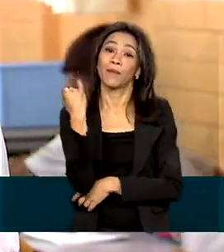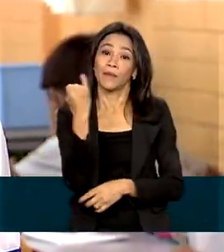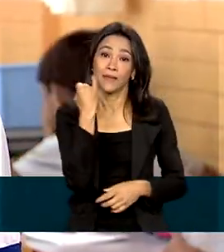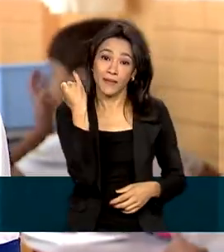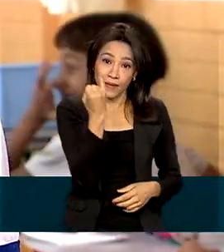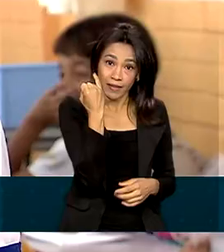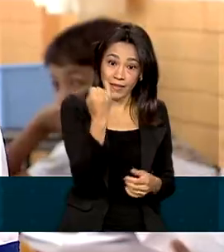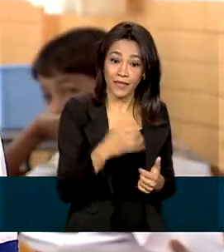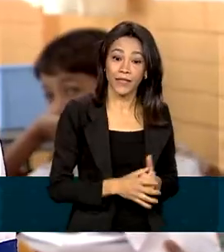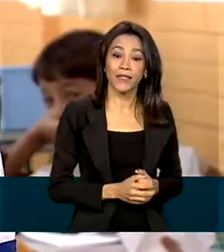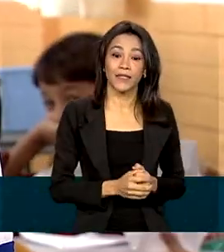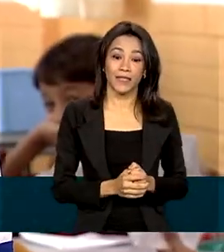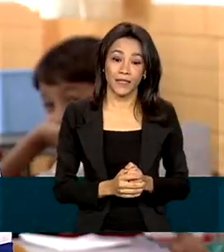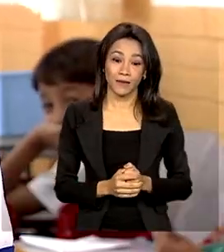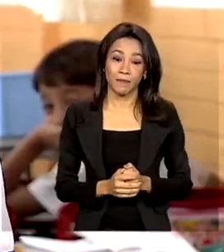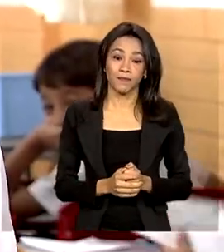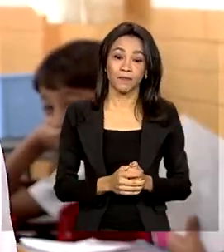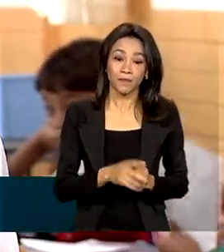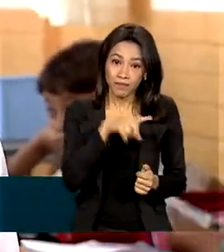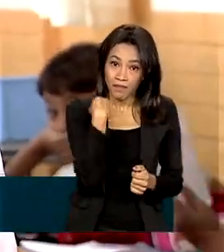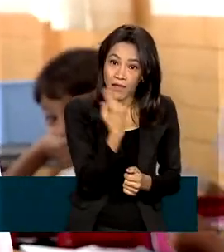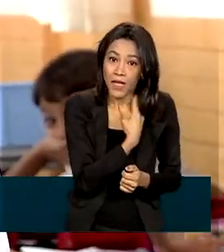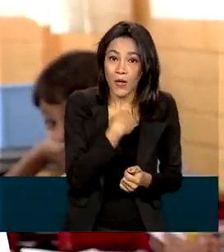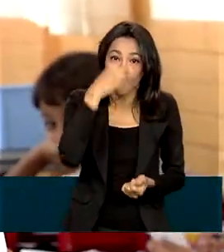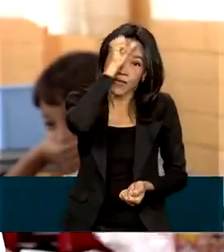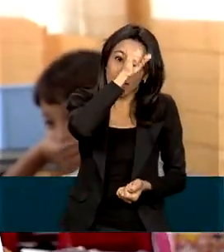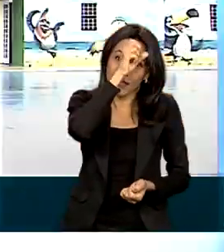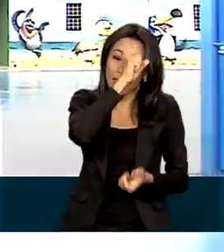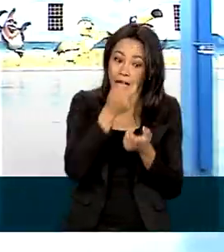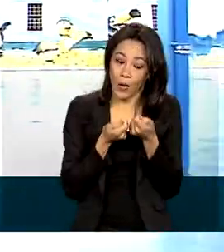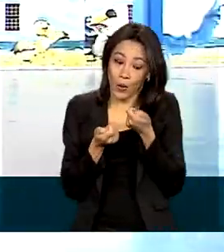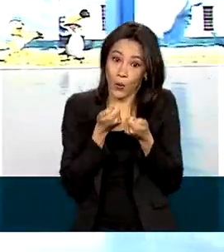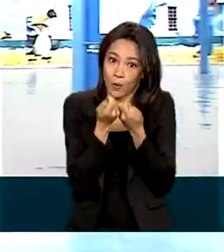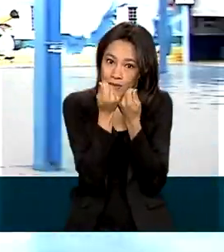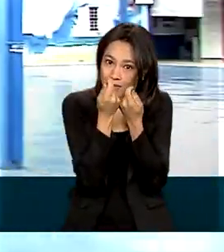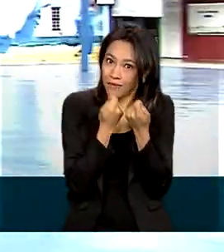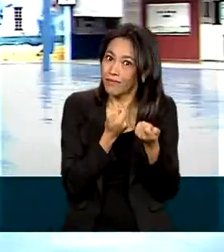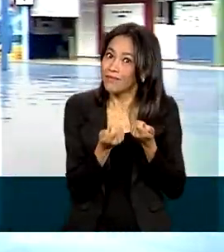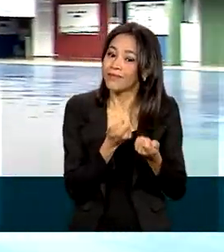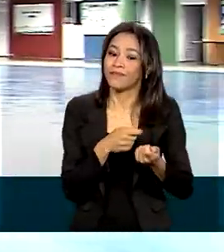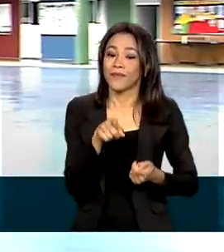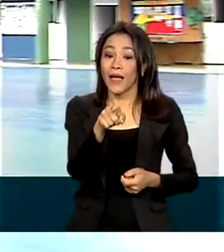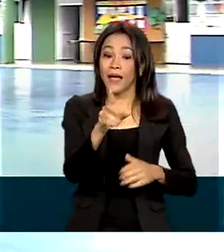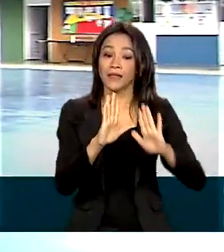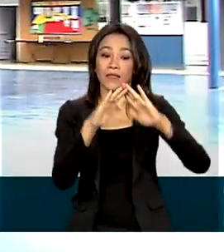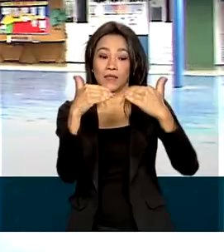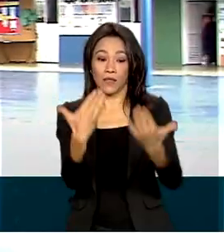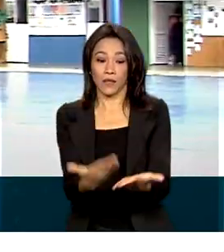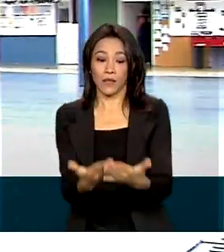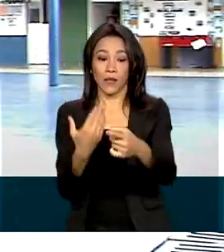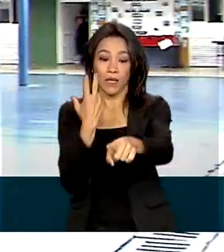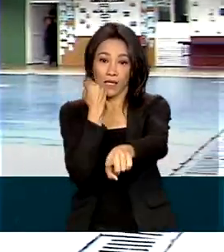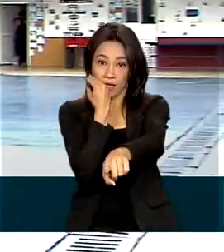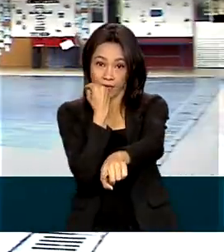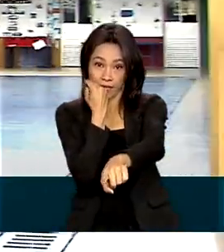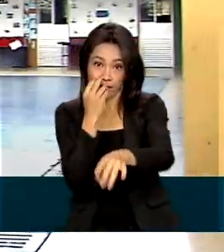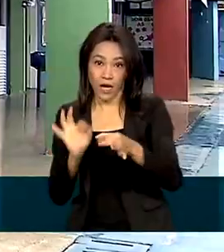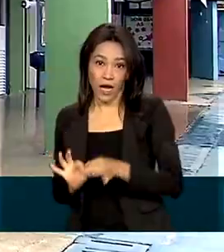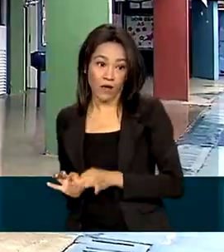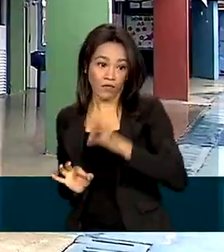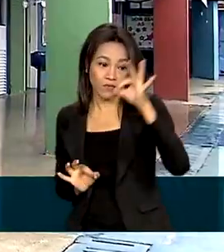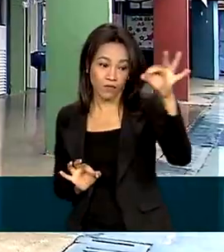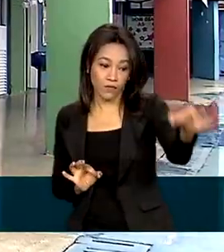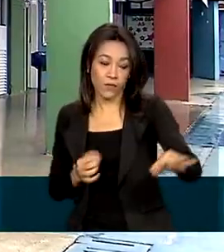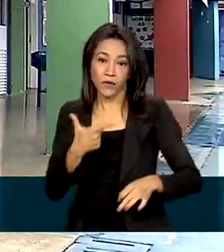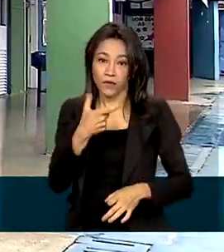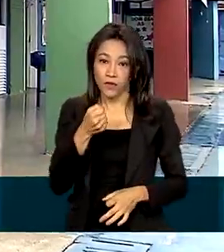importante também para a gente aprender a economizar. Esta escola em Taguatinga, a 20 quilômetros de Brasília,